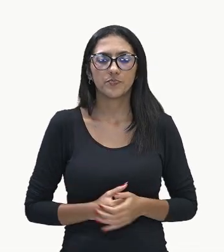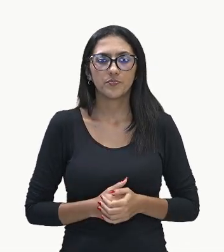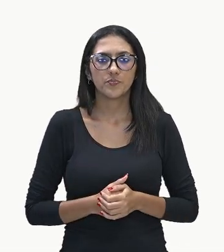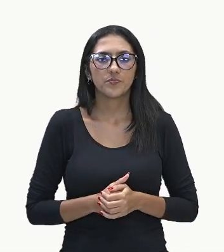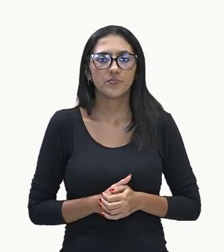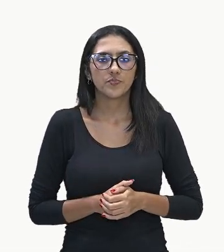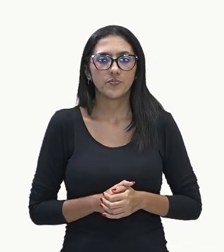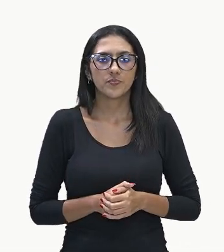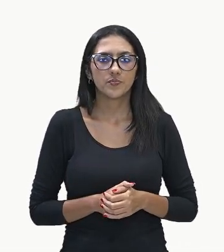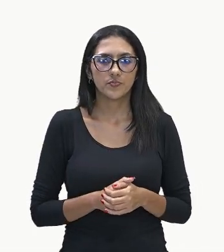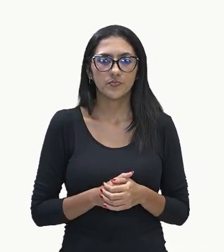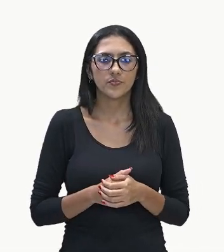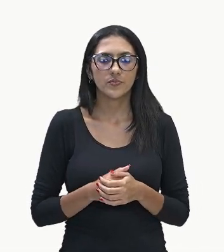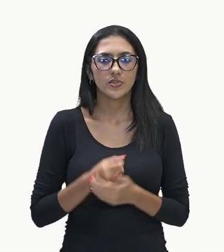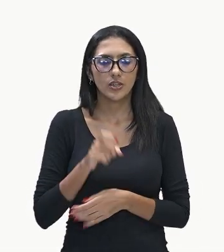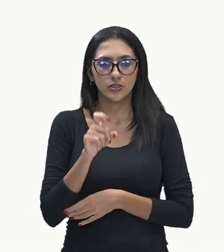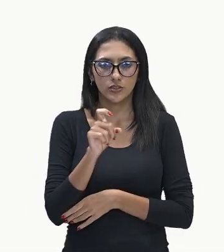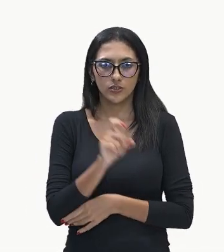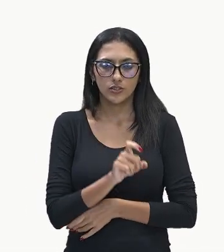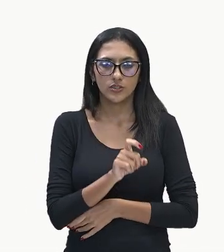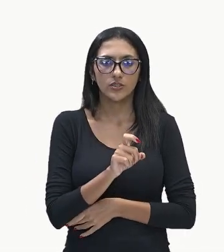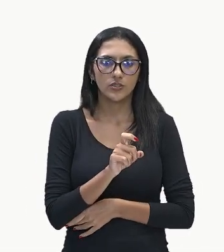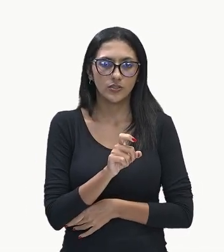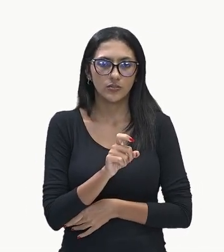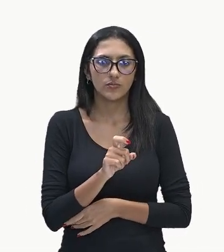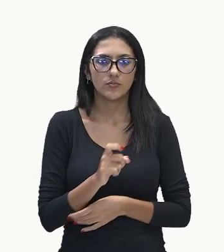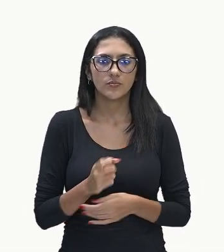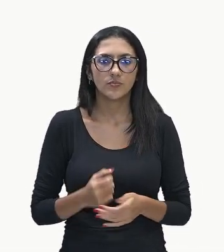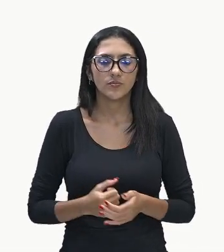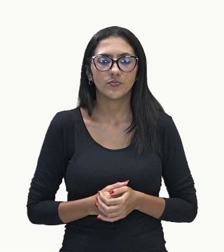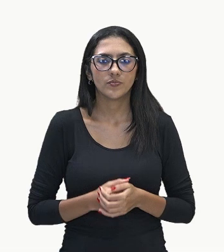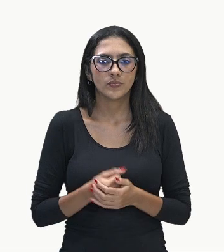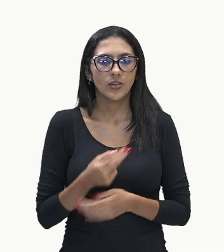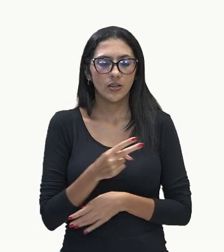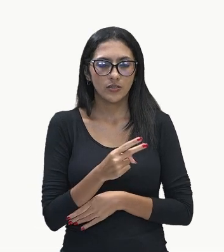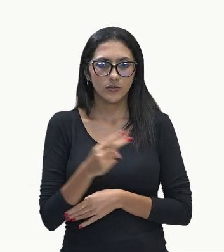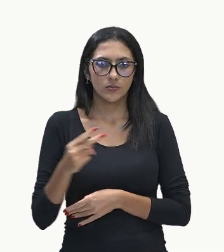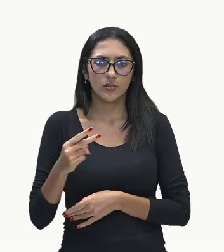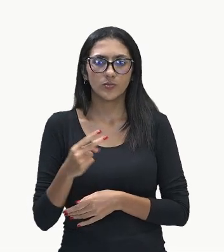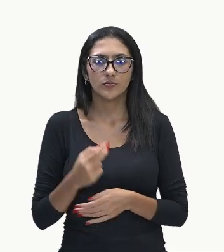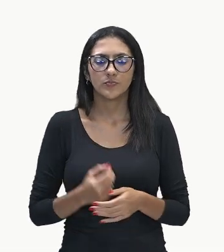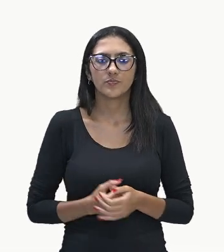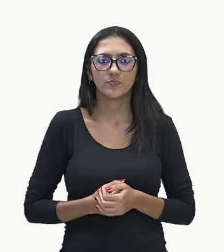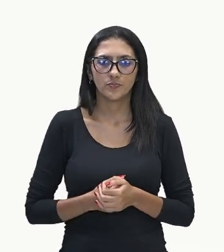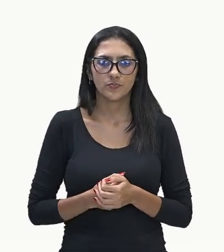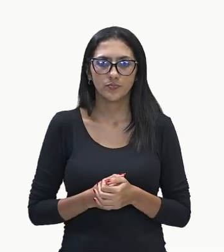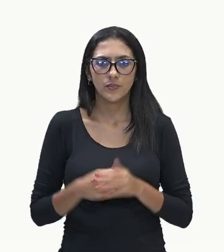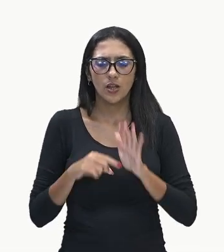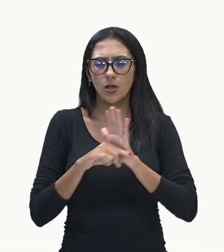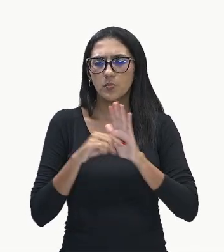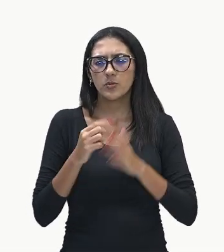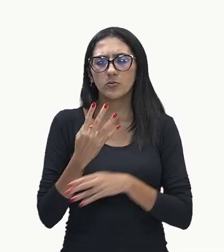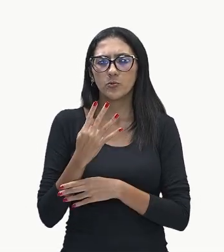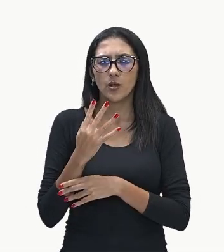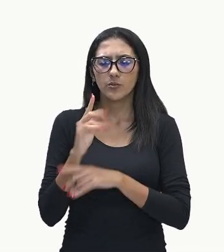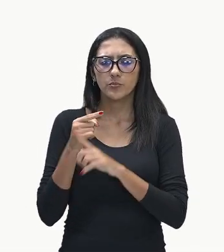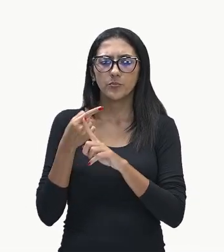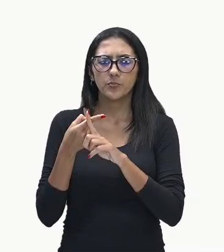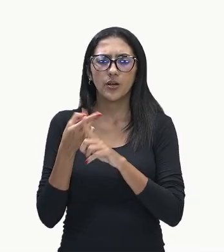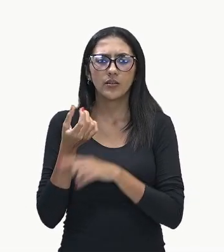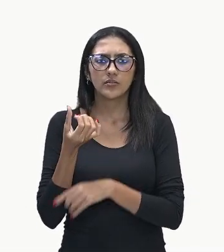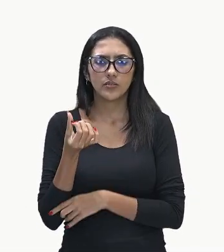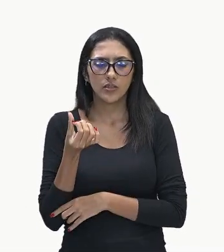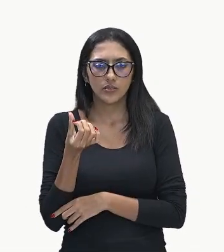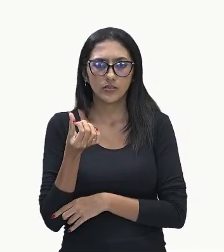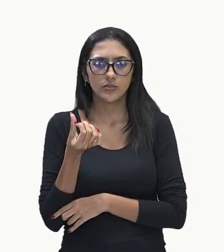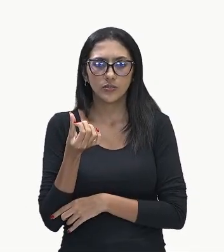2x, vou ficar com o x, que é só a incógnita. Menos 4 mais 6. Você tem